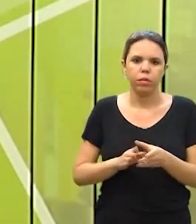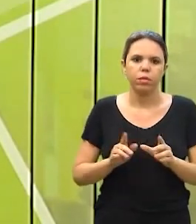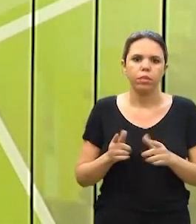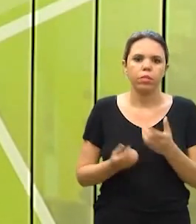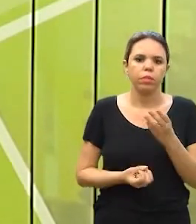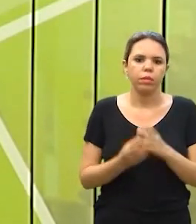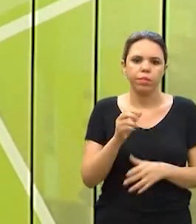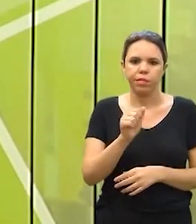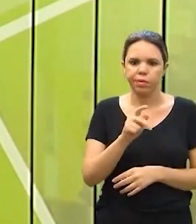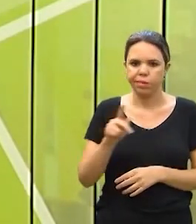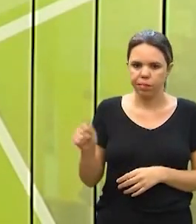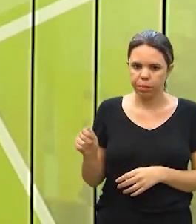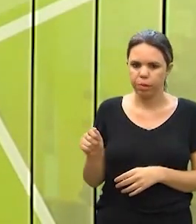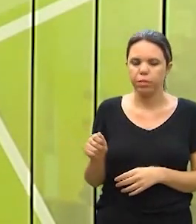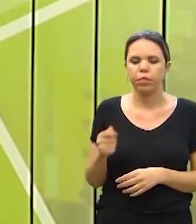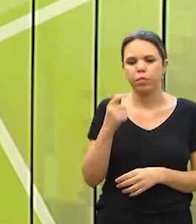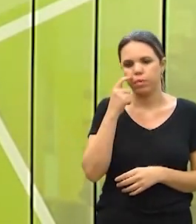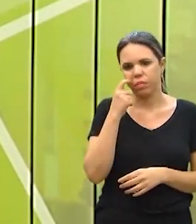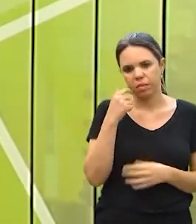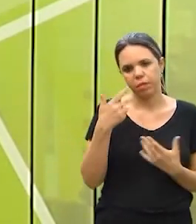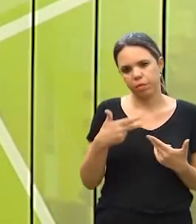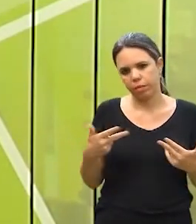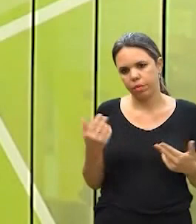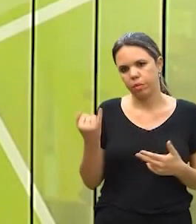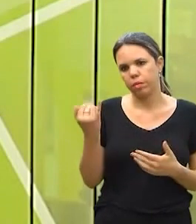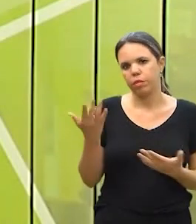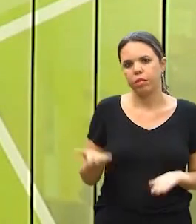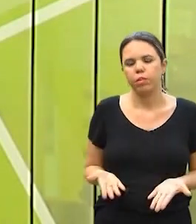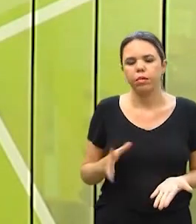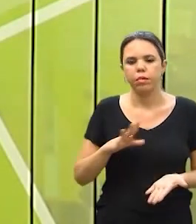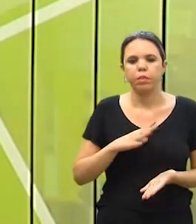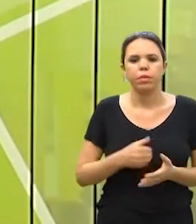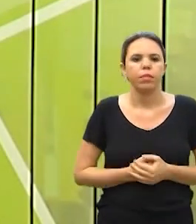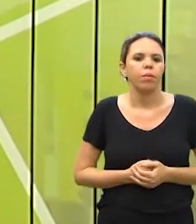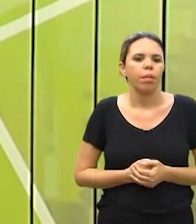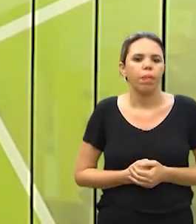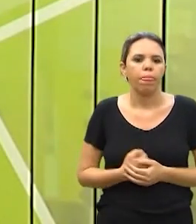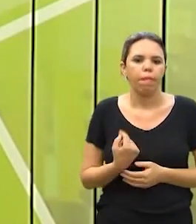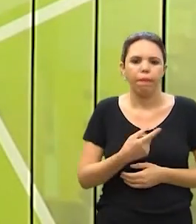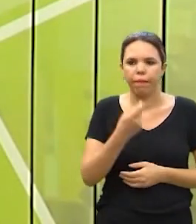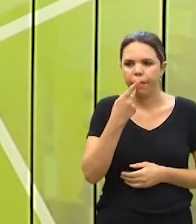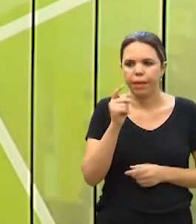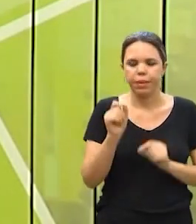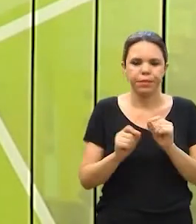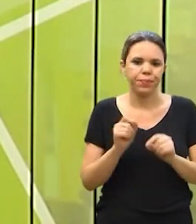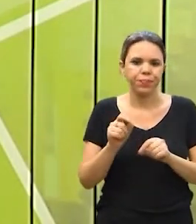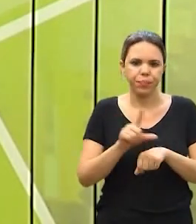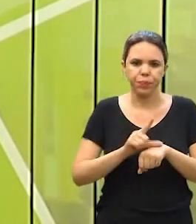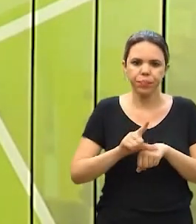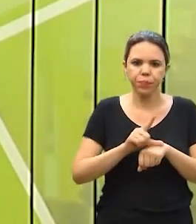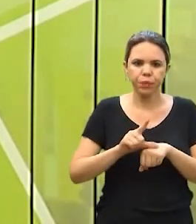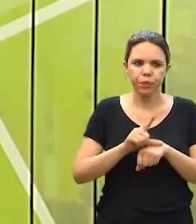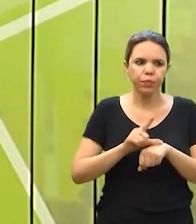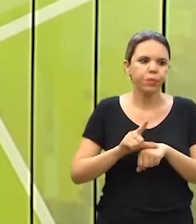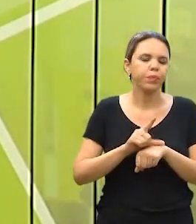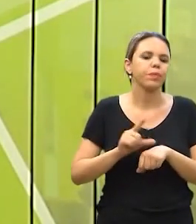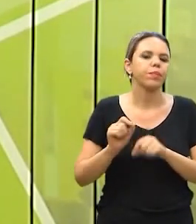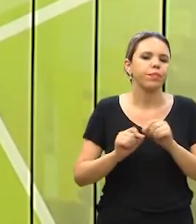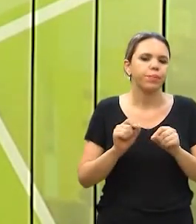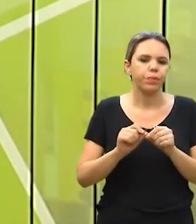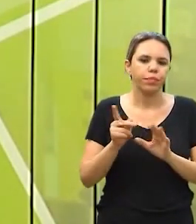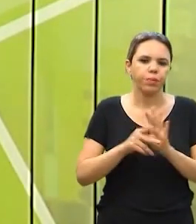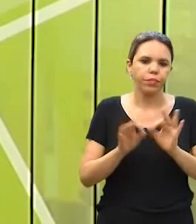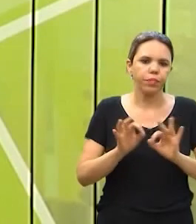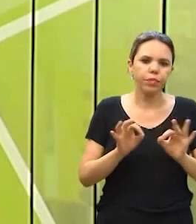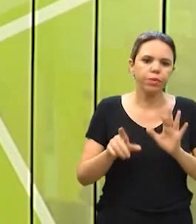gerindo a APA, né, uma coisa importantíssima para a cidade. A gente fala de quem faz a legislação, fala de quem faz o